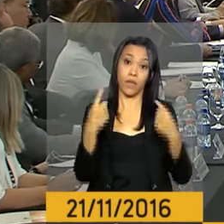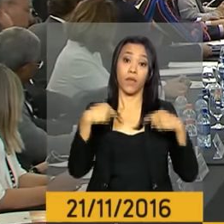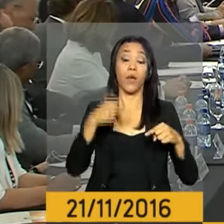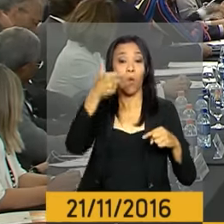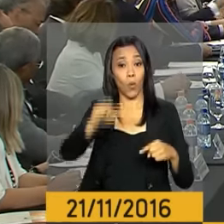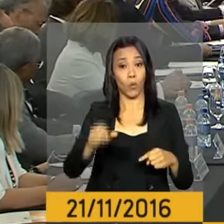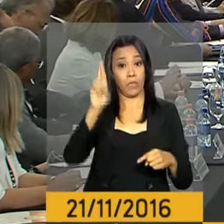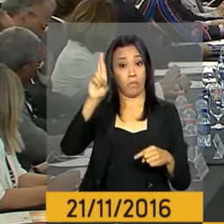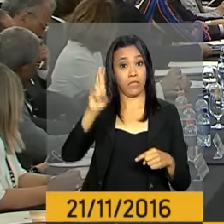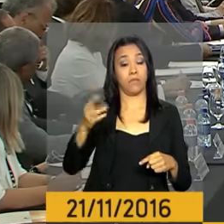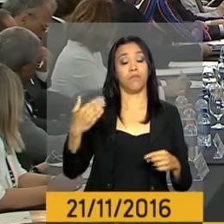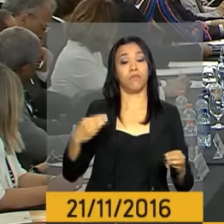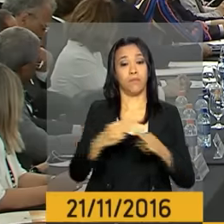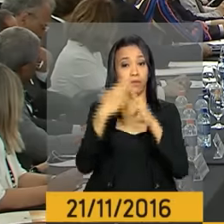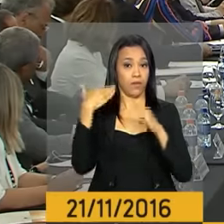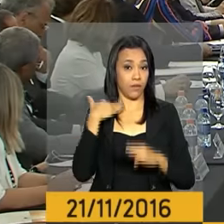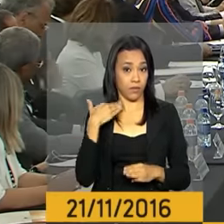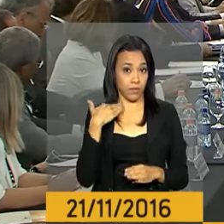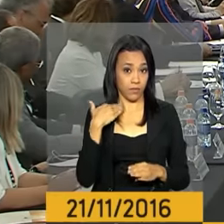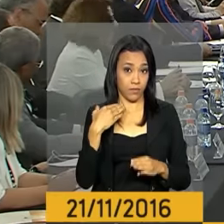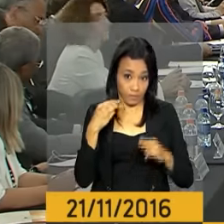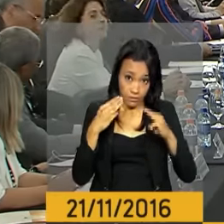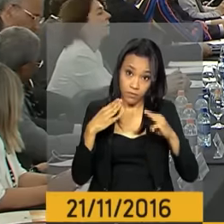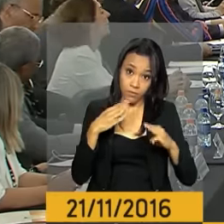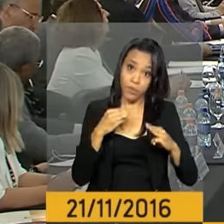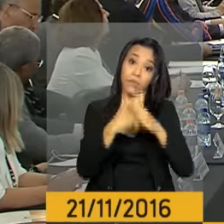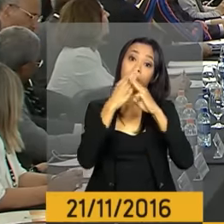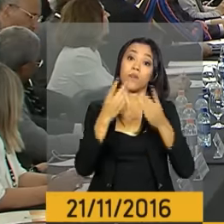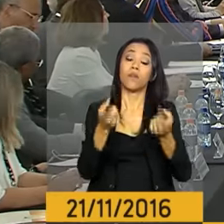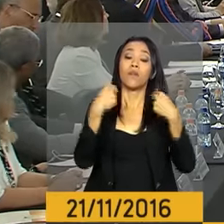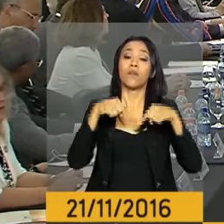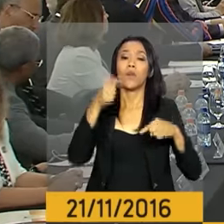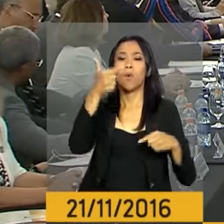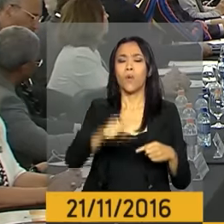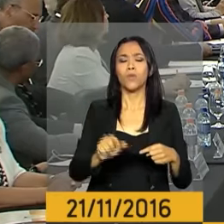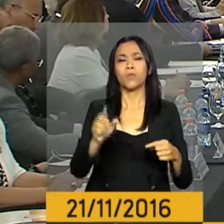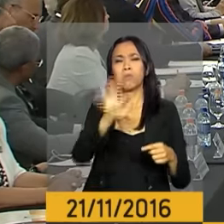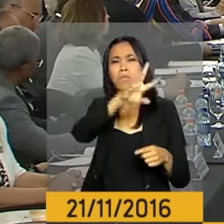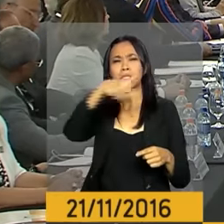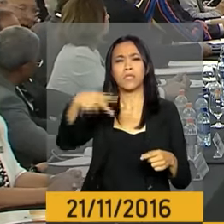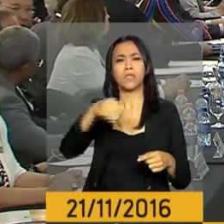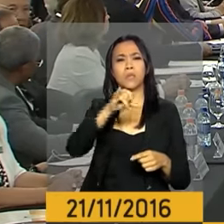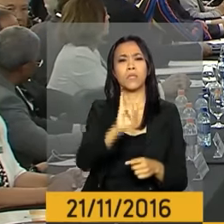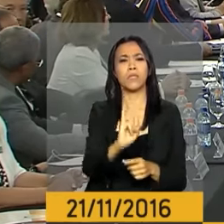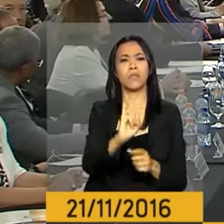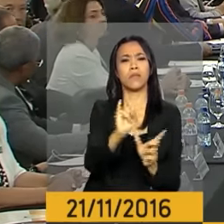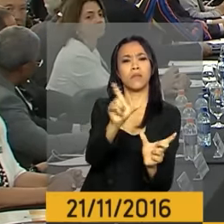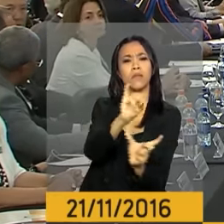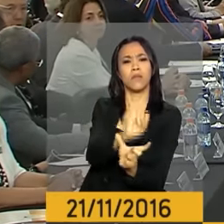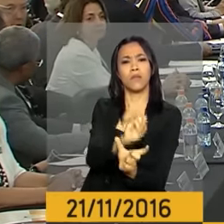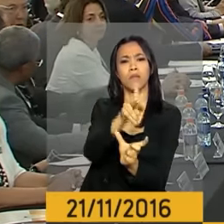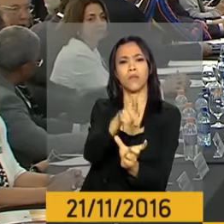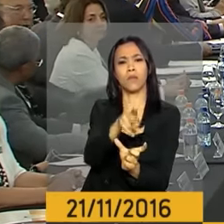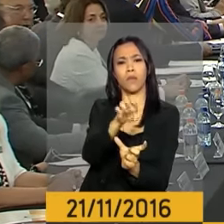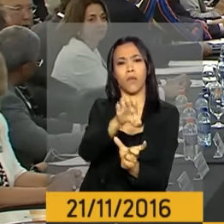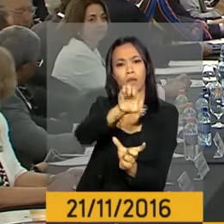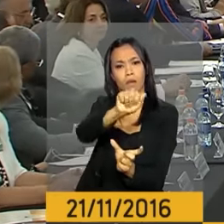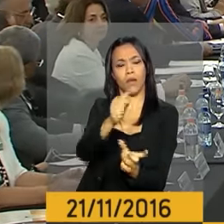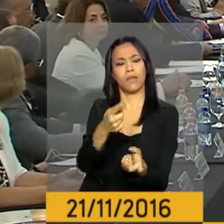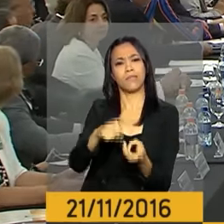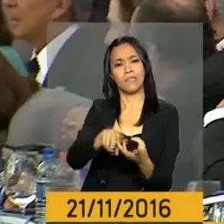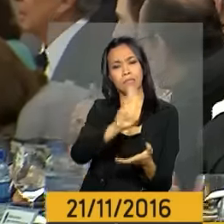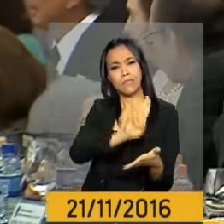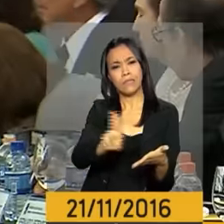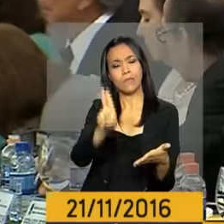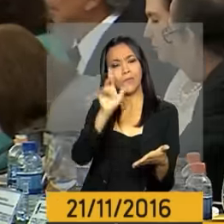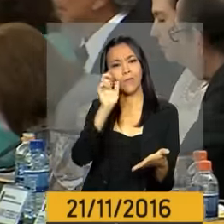Parente, presidente da Petrobras, o Ernesto Lozardo, presidente do IPEA, e registrar também